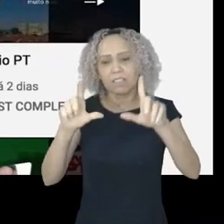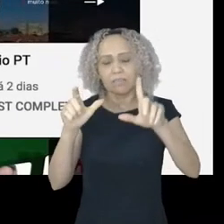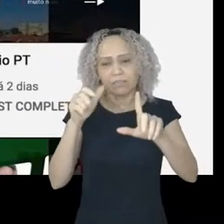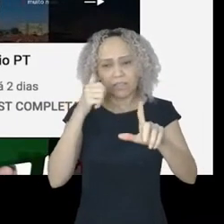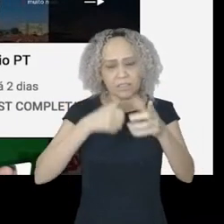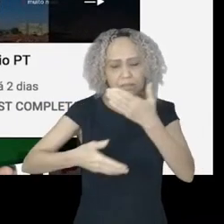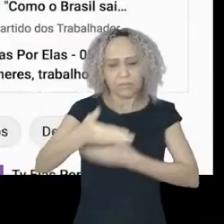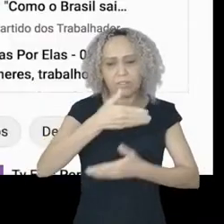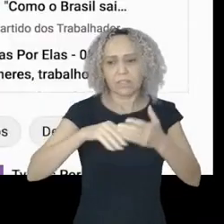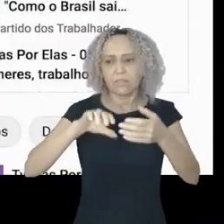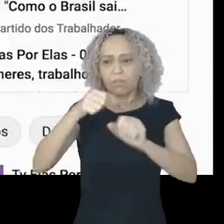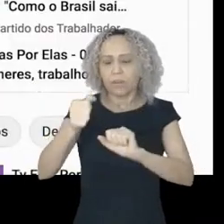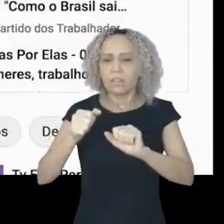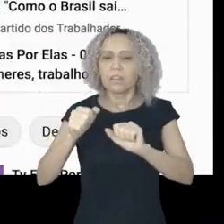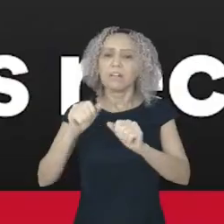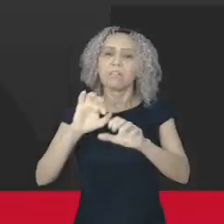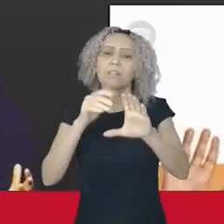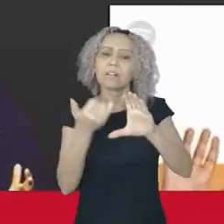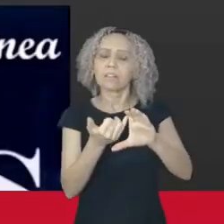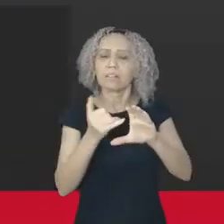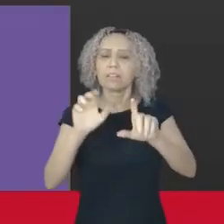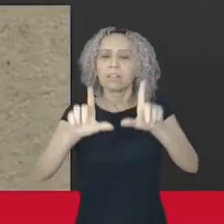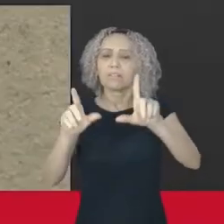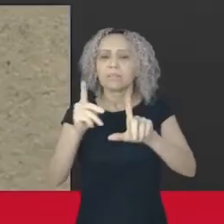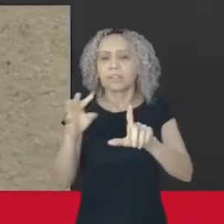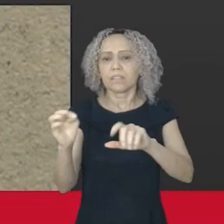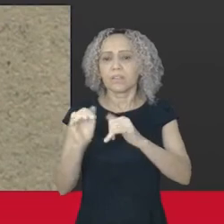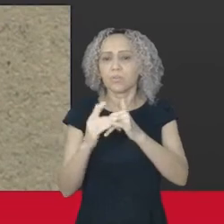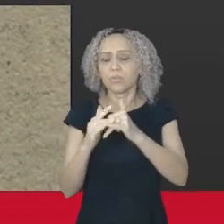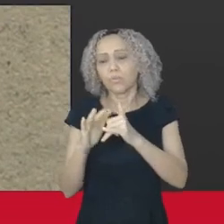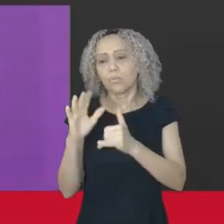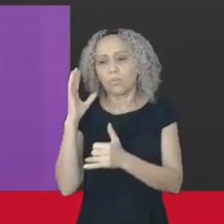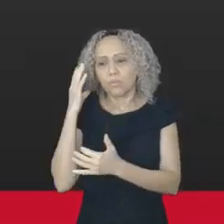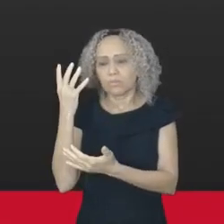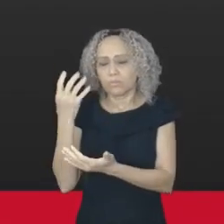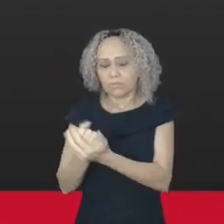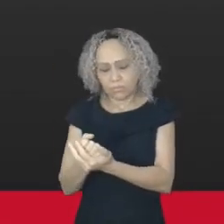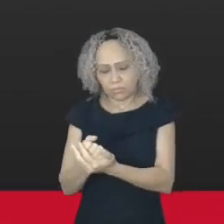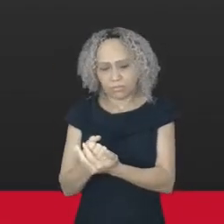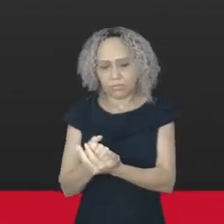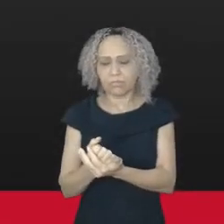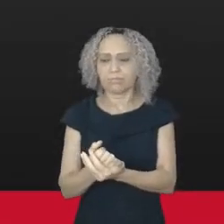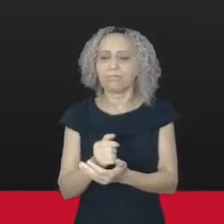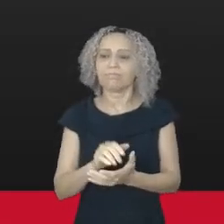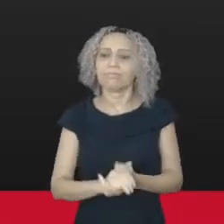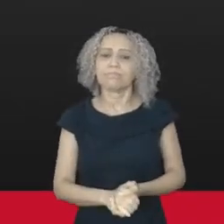no canal da TVPT no YouTube ou em formato de podcast no Spotify.